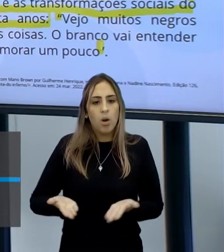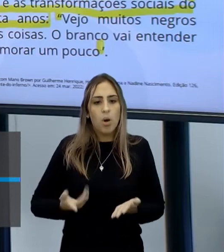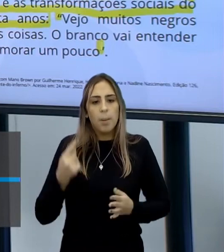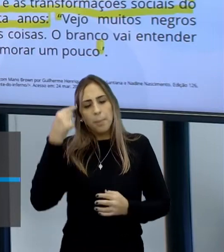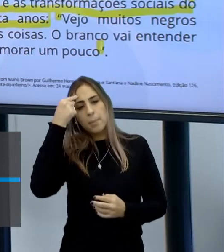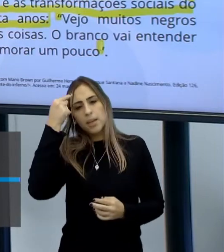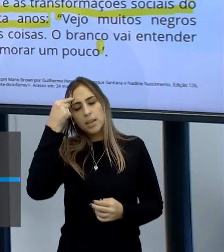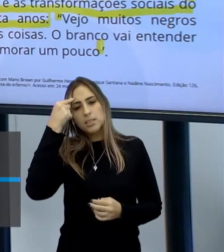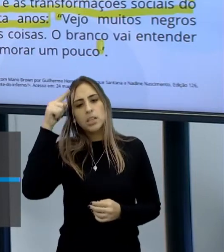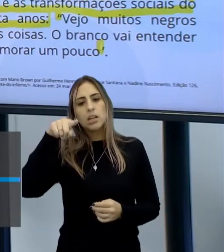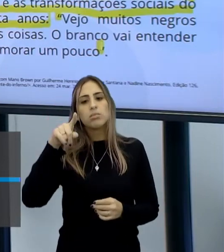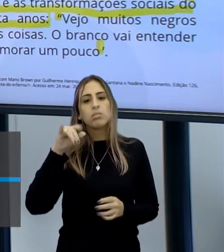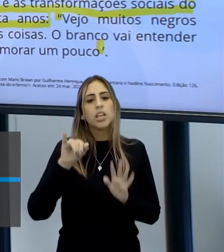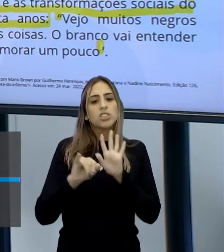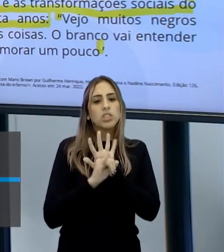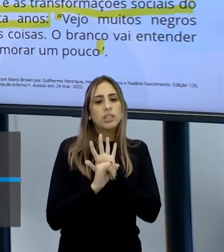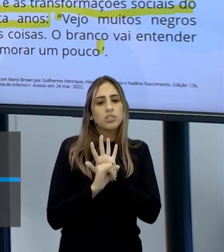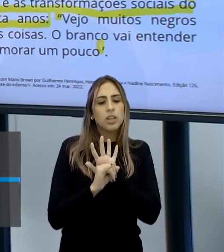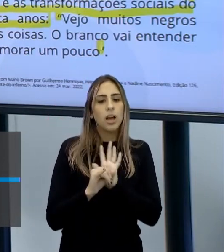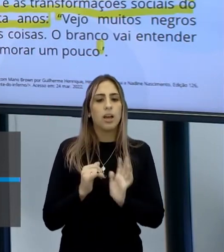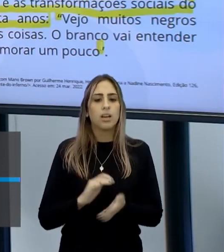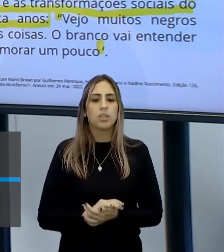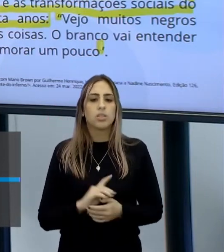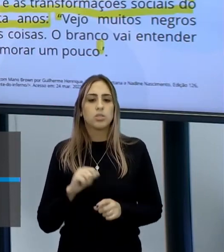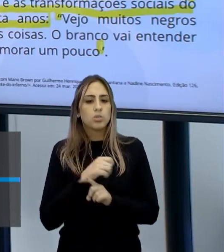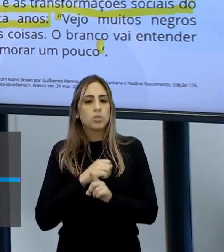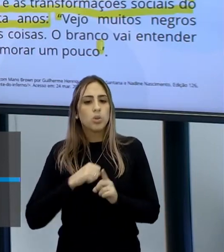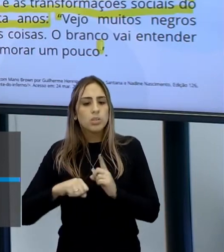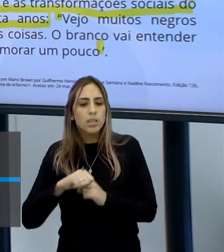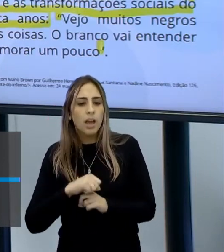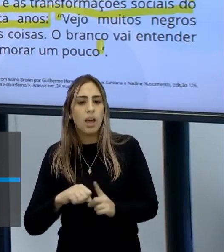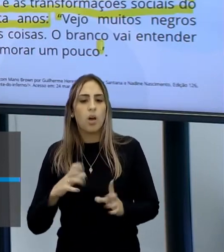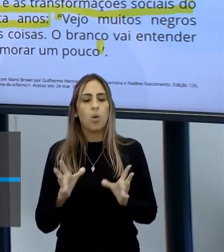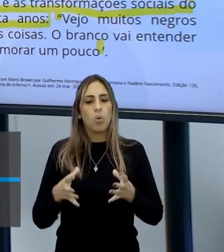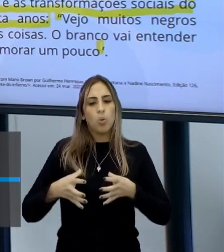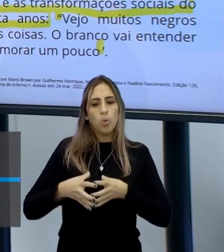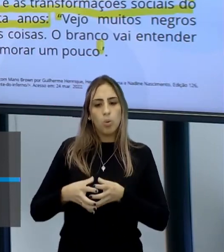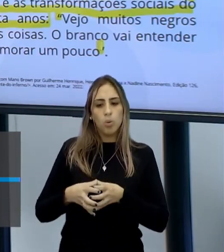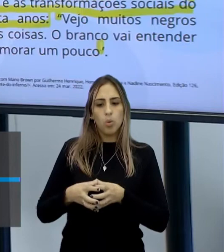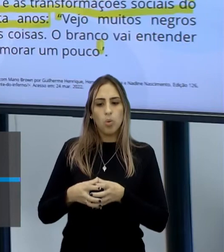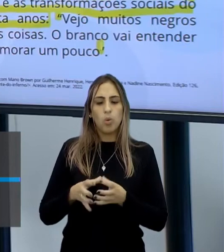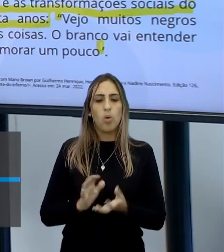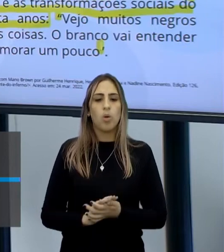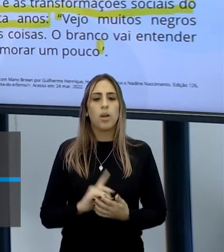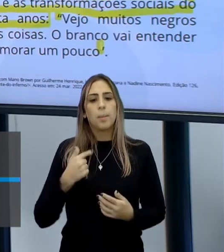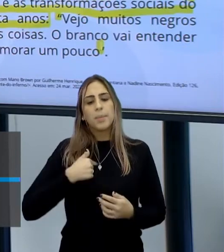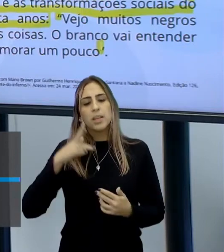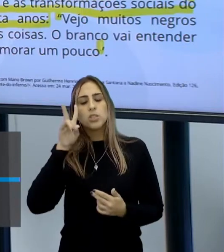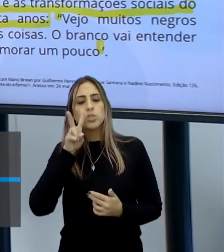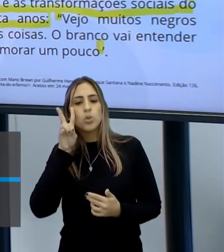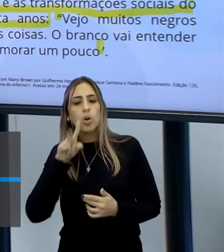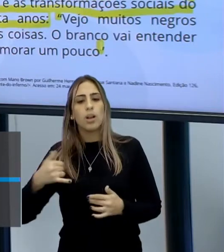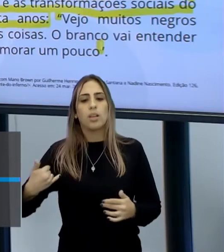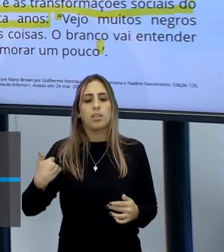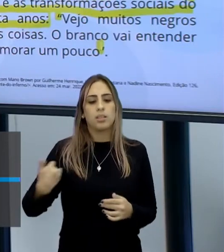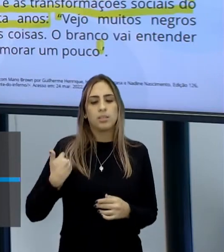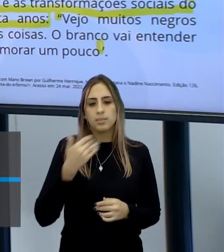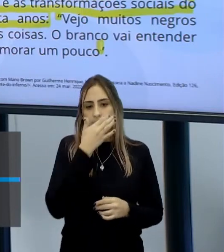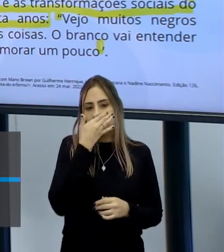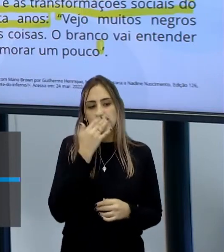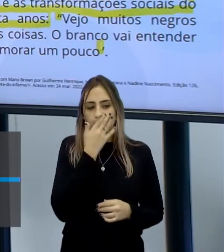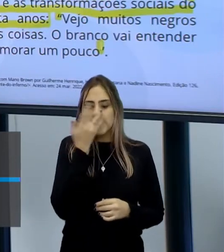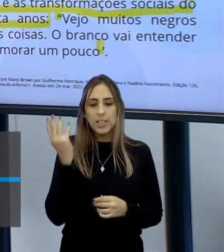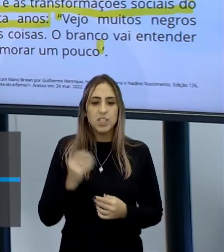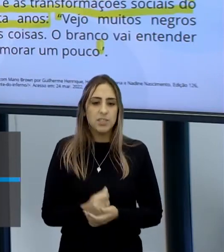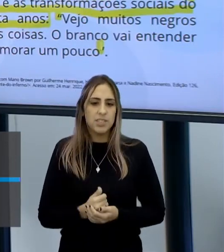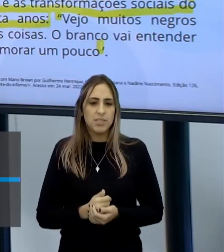pensando aí na identidade, no social, o grupo, a minha história, a idade, com quem eu